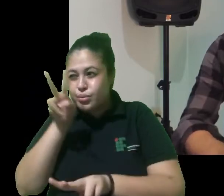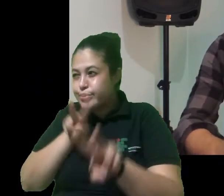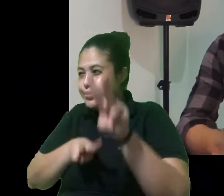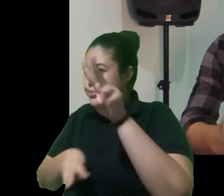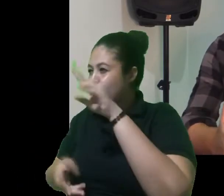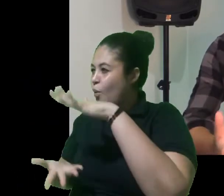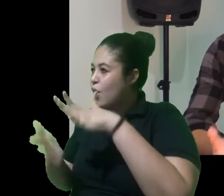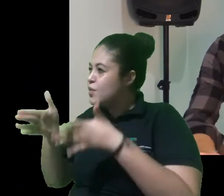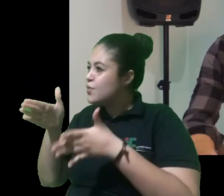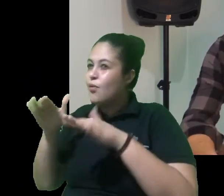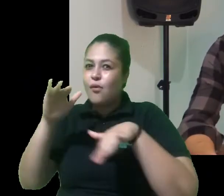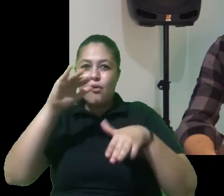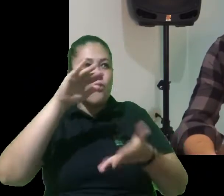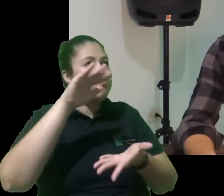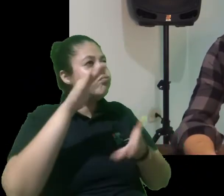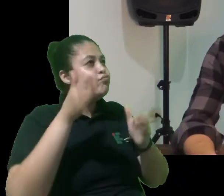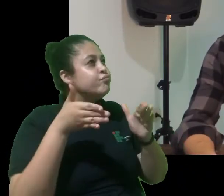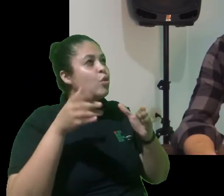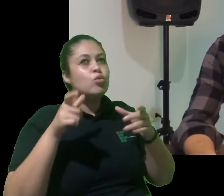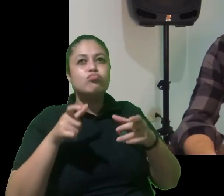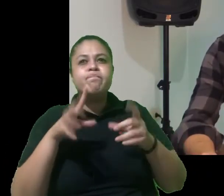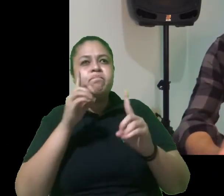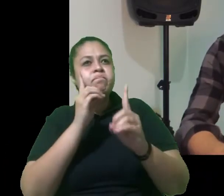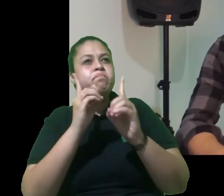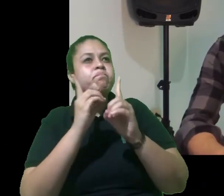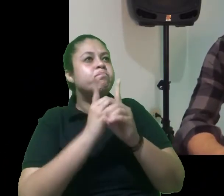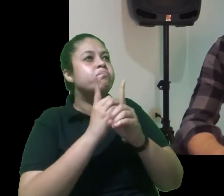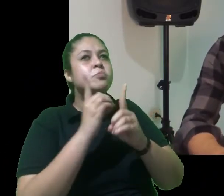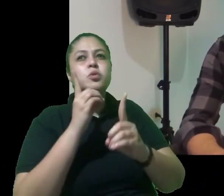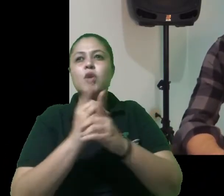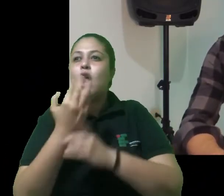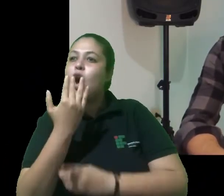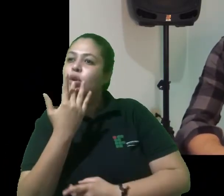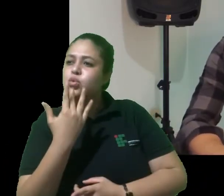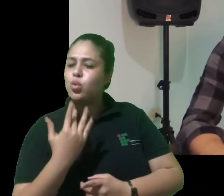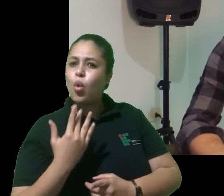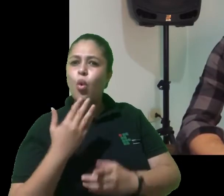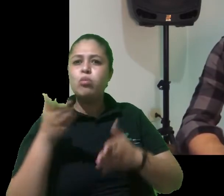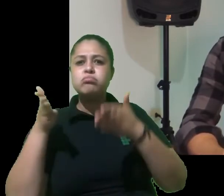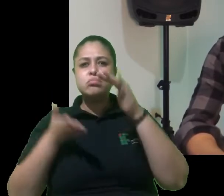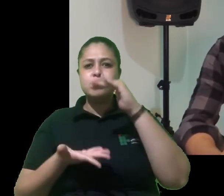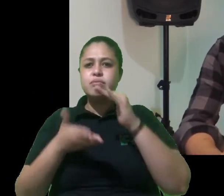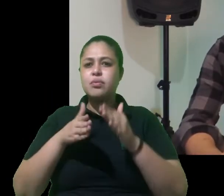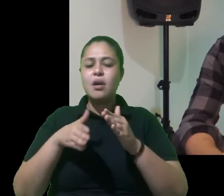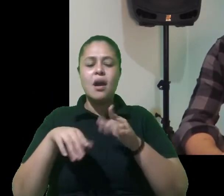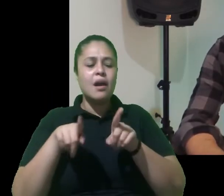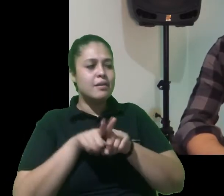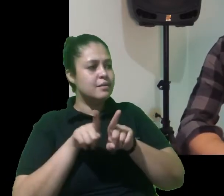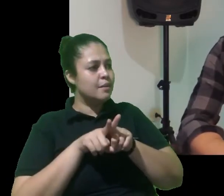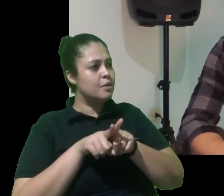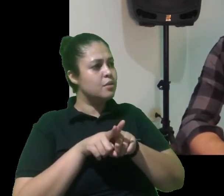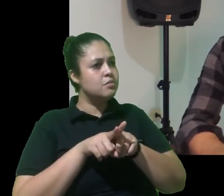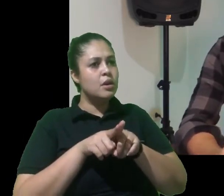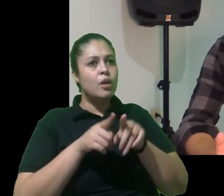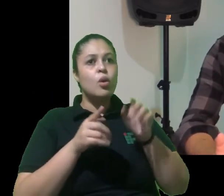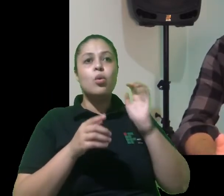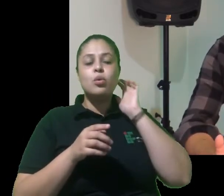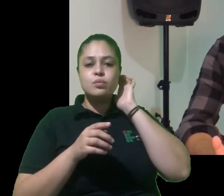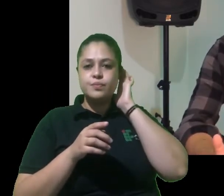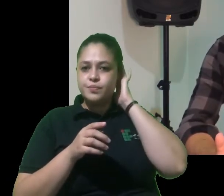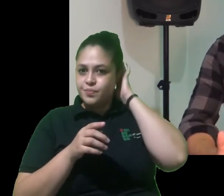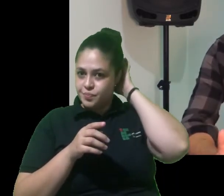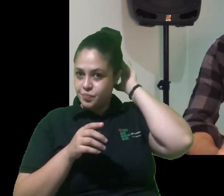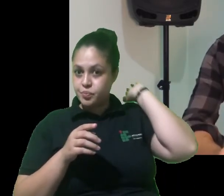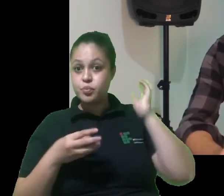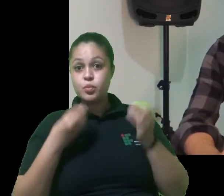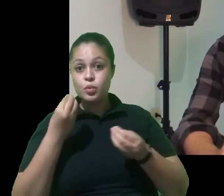em contato com as formas do espaço, identificando as cores, as formas e as